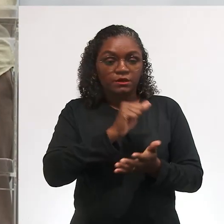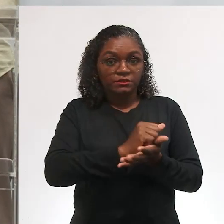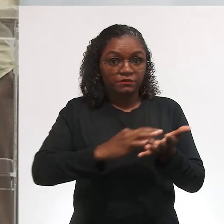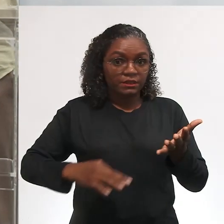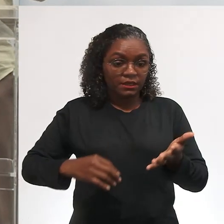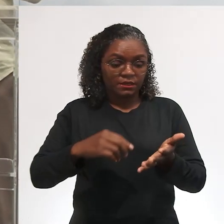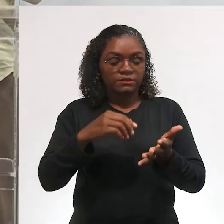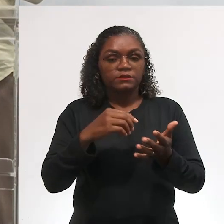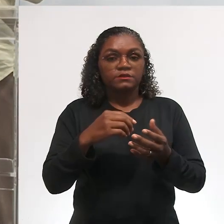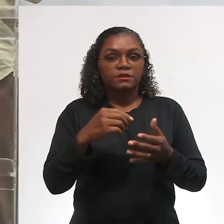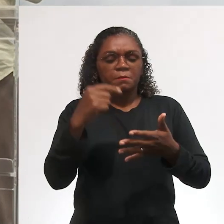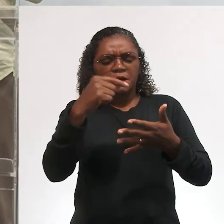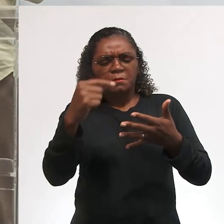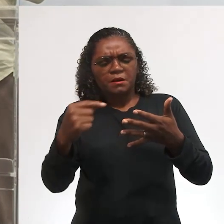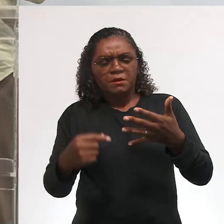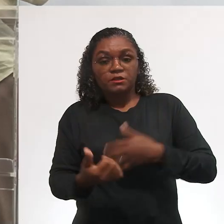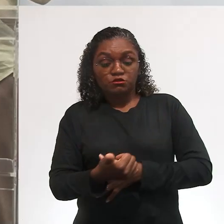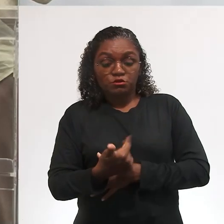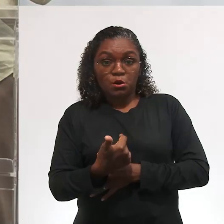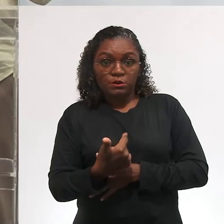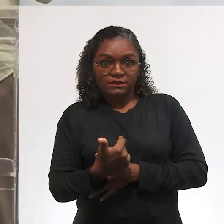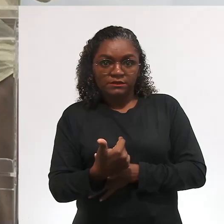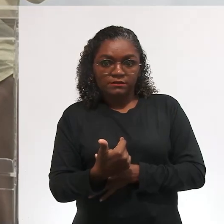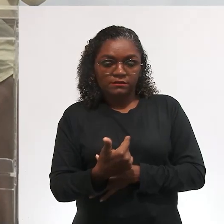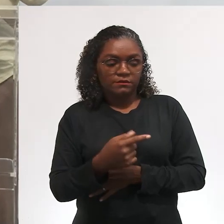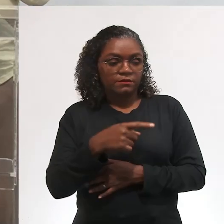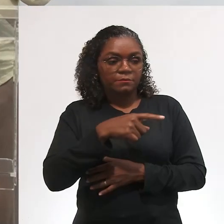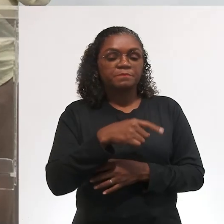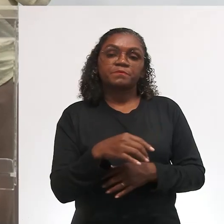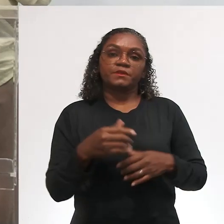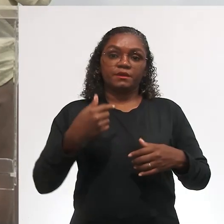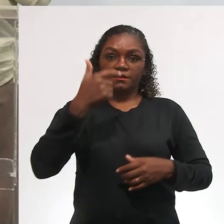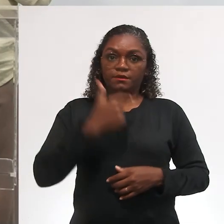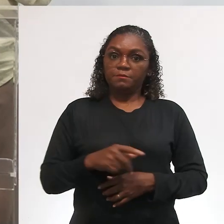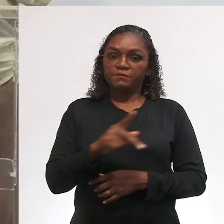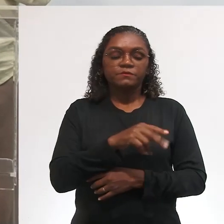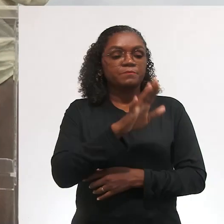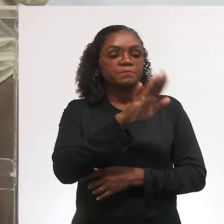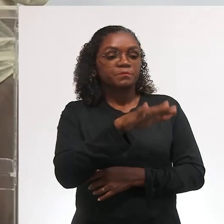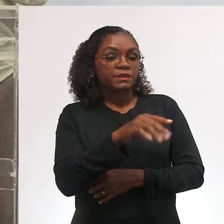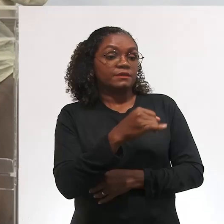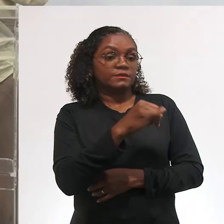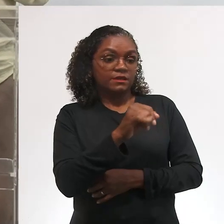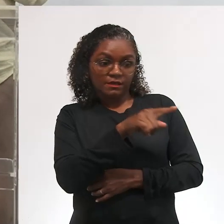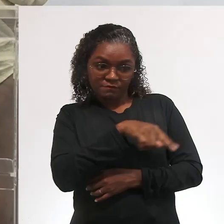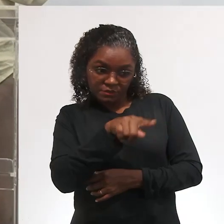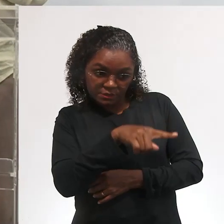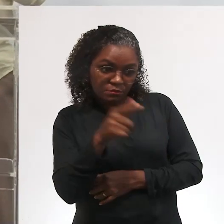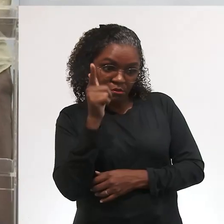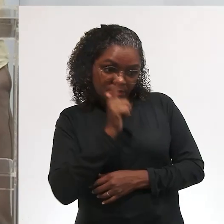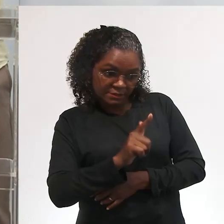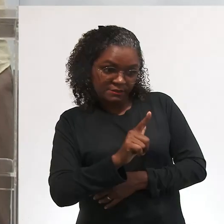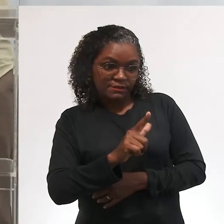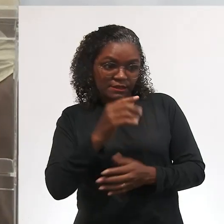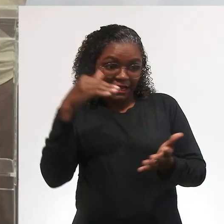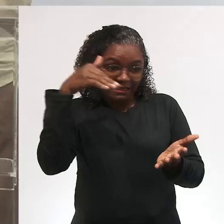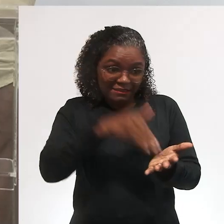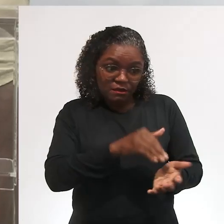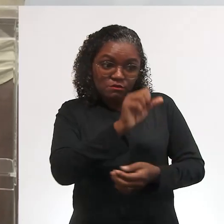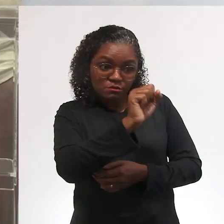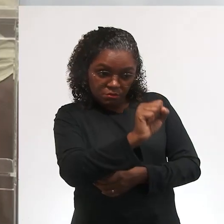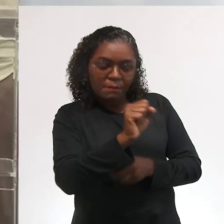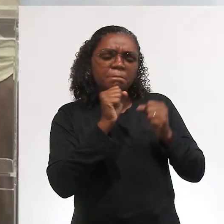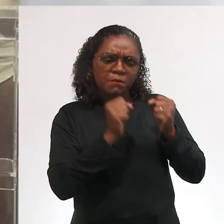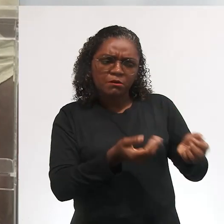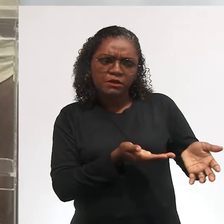até a atividade 8, entendeu? Não precisa terminar na sala, pode terminar em casa. Então, o que, que o aluno vai fazer? Ele vai